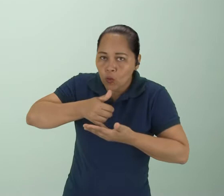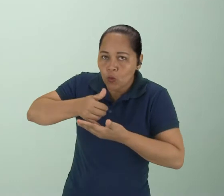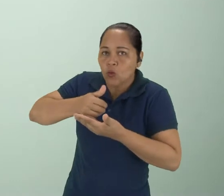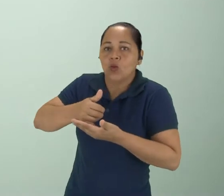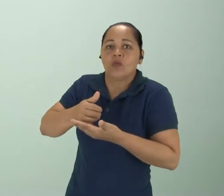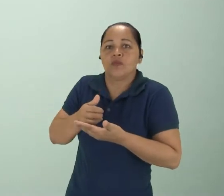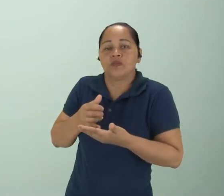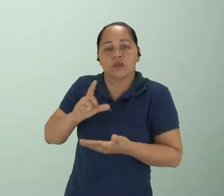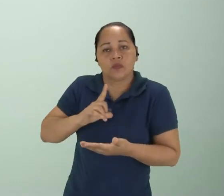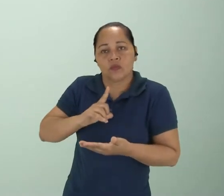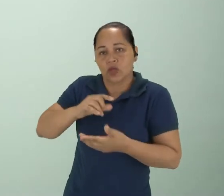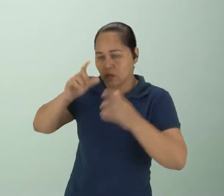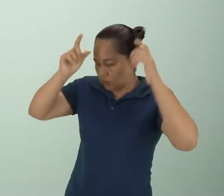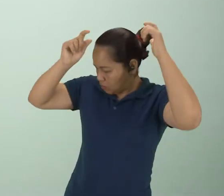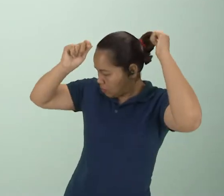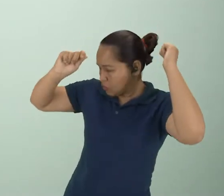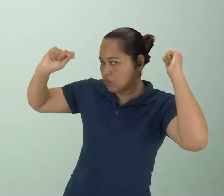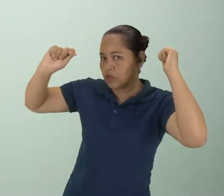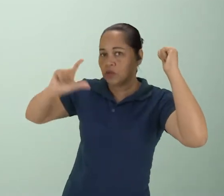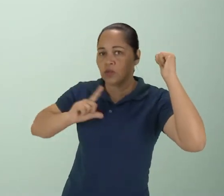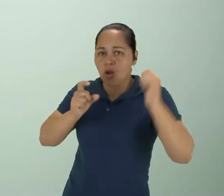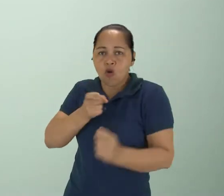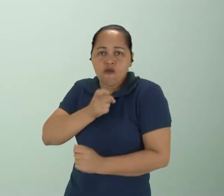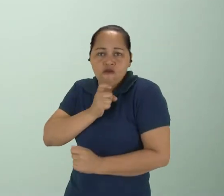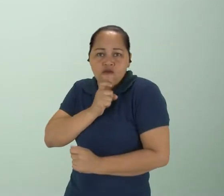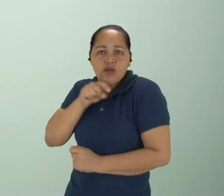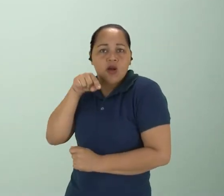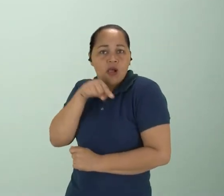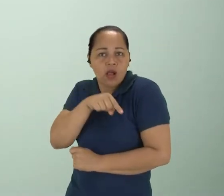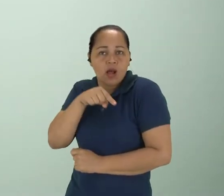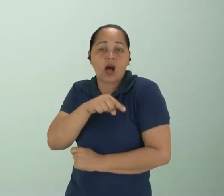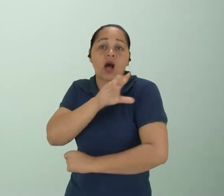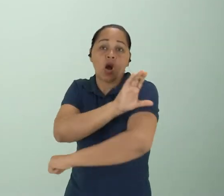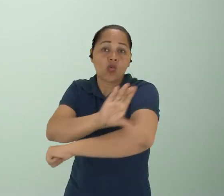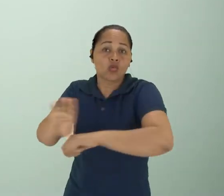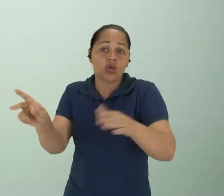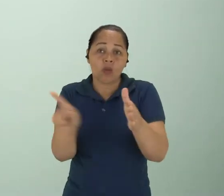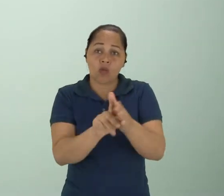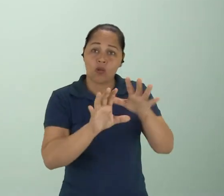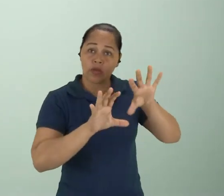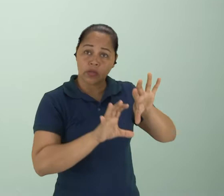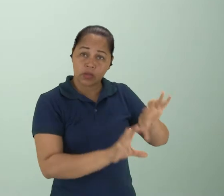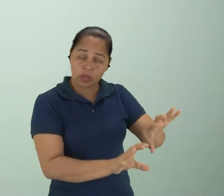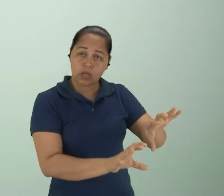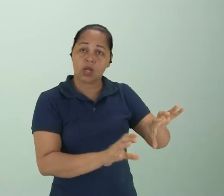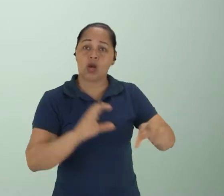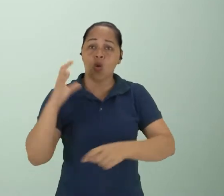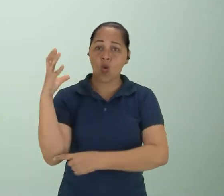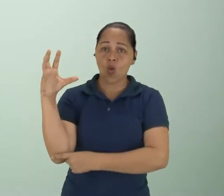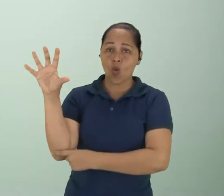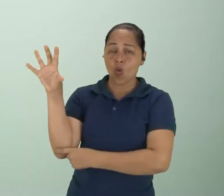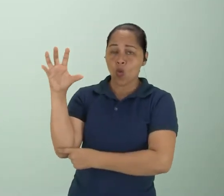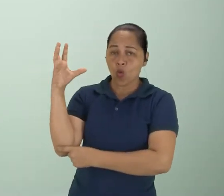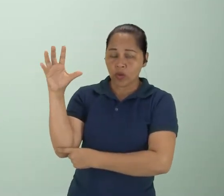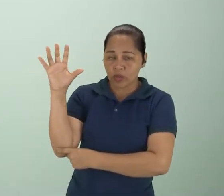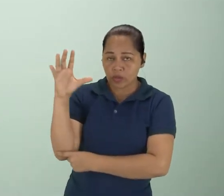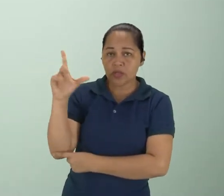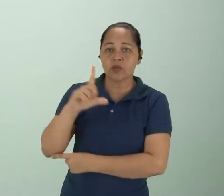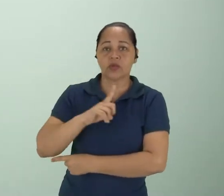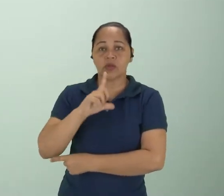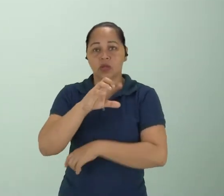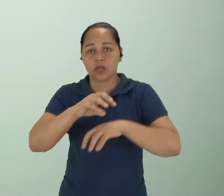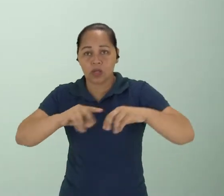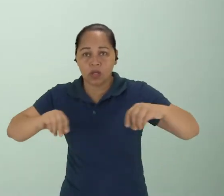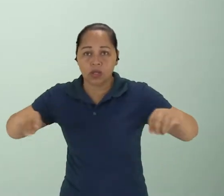que passa por períodos aí de frio, isso também impacta na cultura. Então, o clima, a questão geográfica, tudo